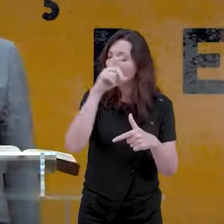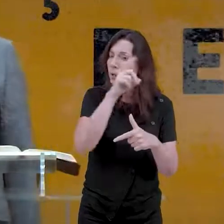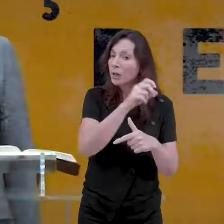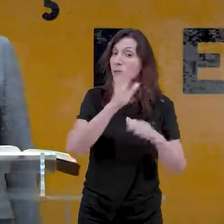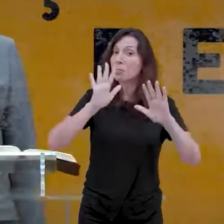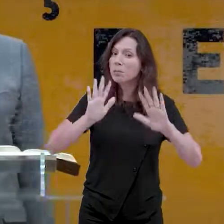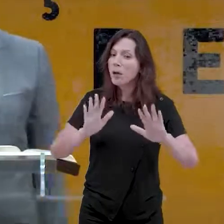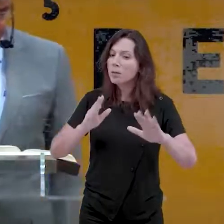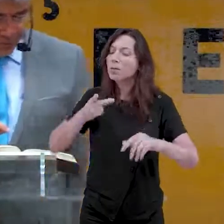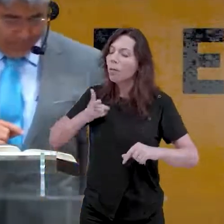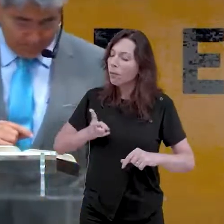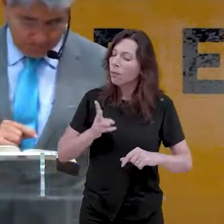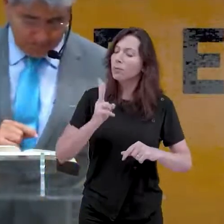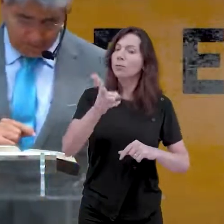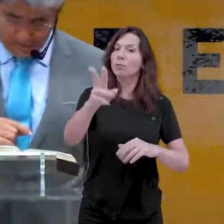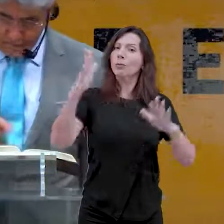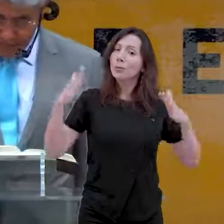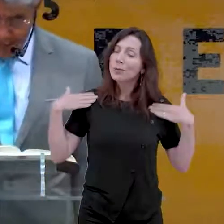Versículos 4 a 7, confira comigo.